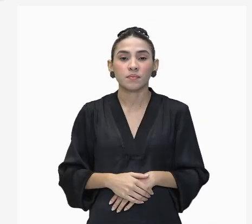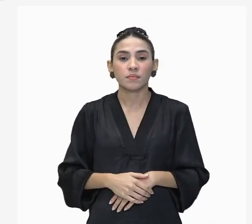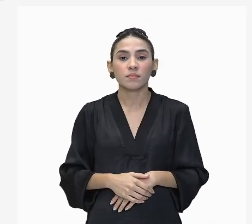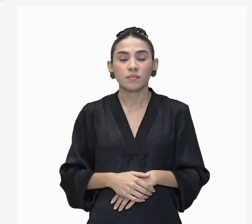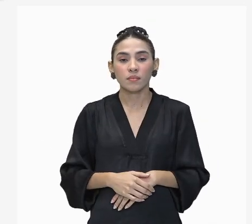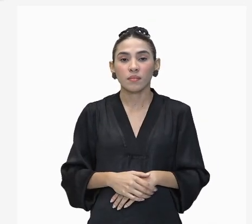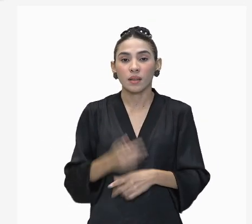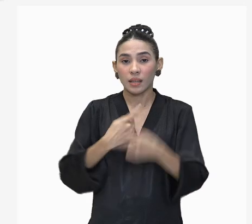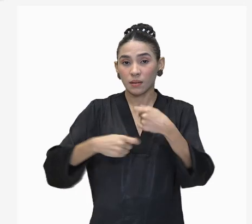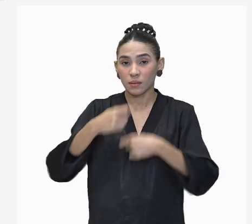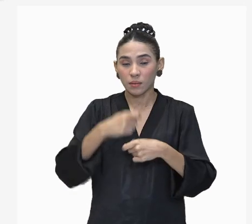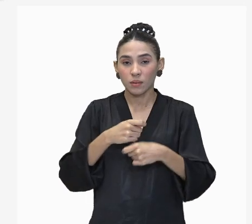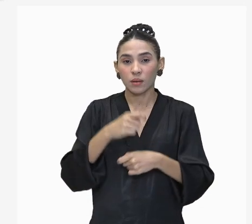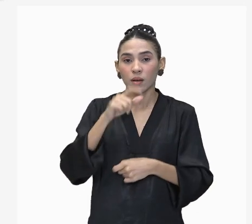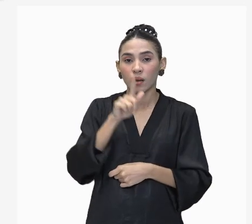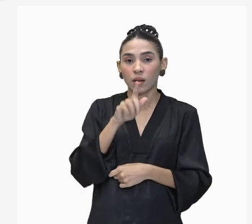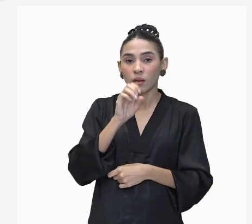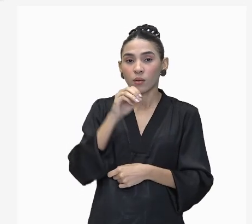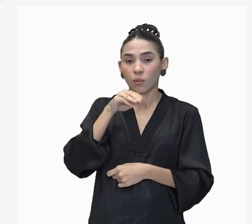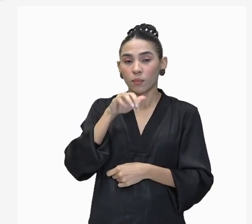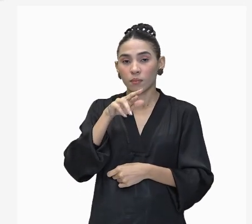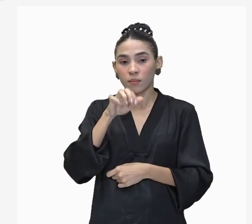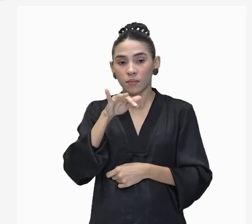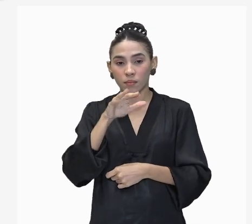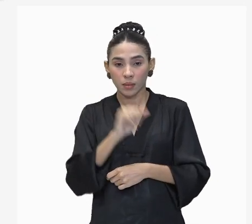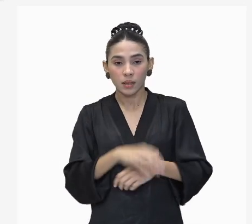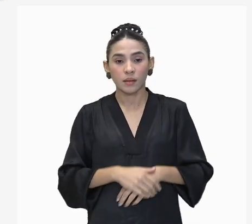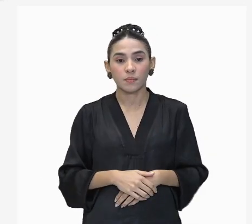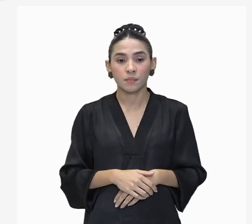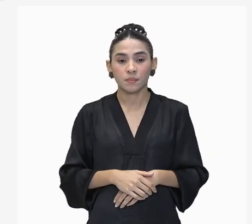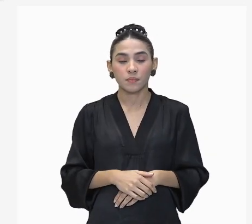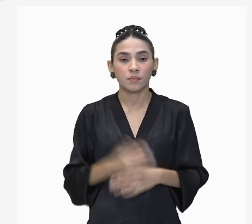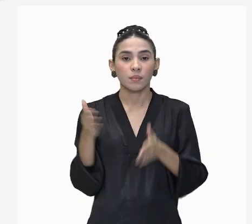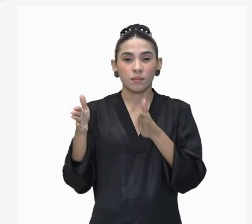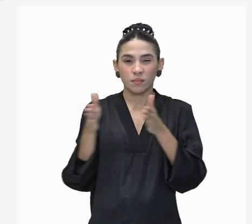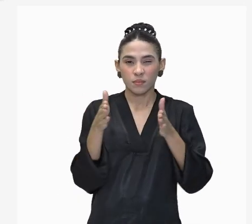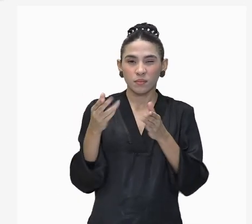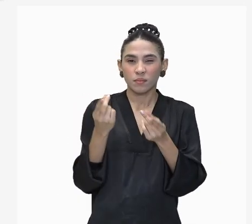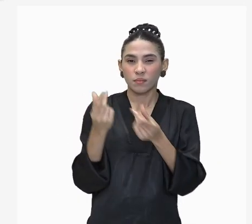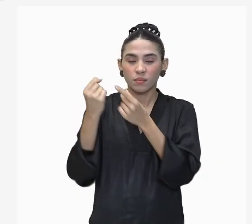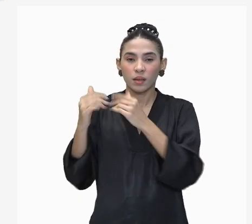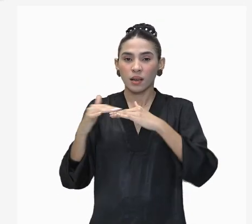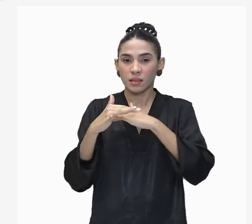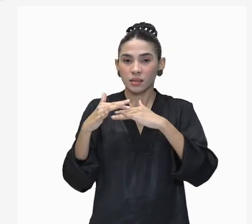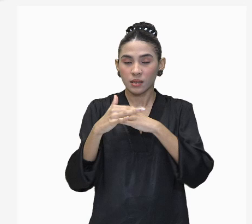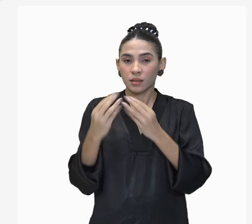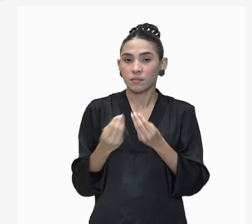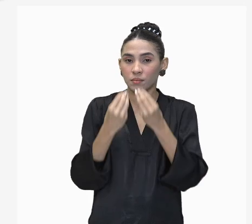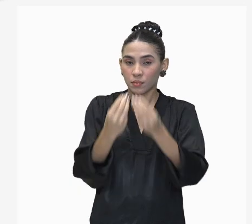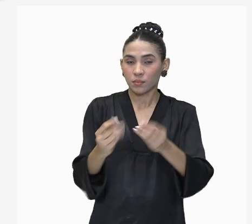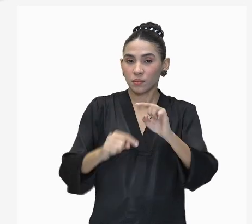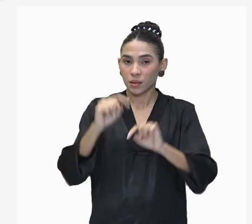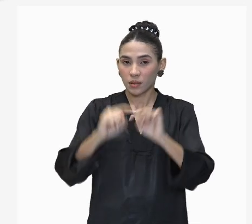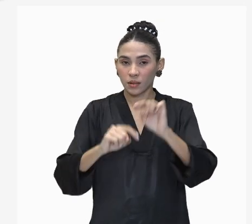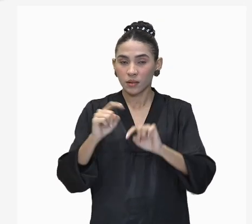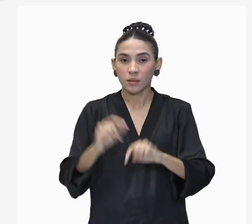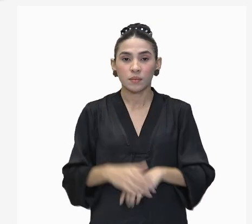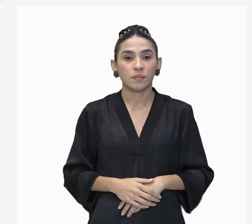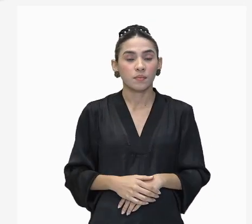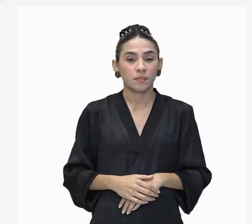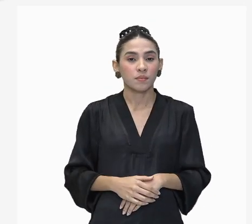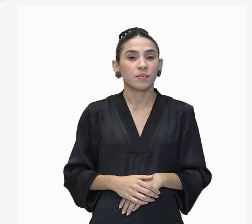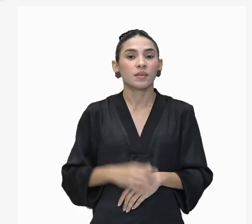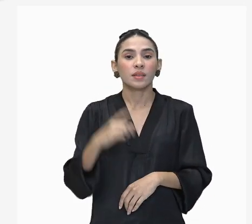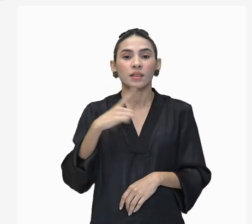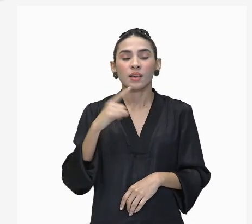da economia gomífera e também um descontentamento popular. Durante muito tempo, a cidade ela forneceu esse produto e houve ali